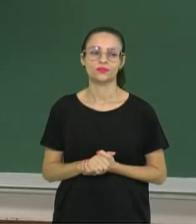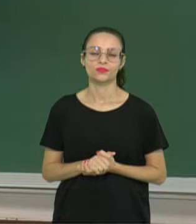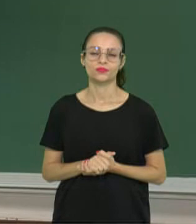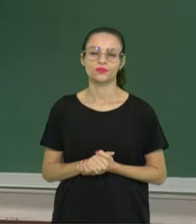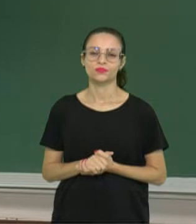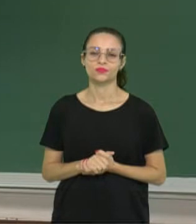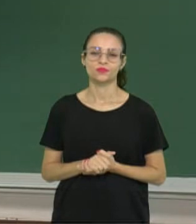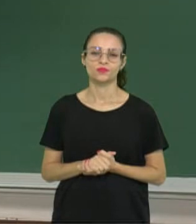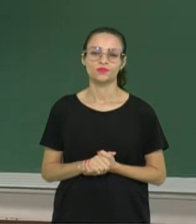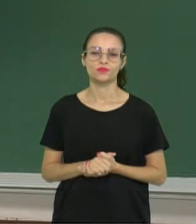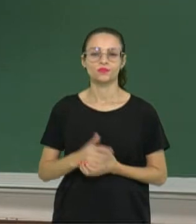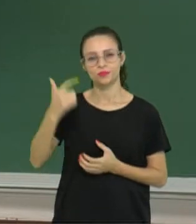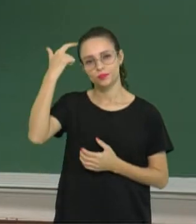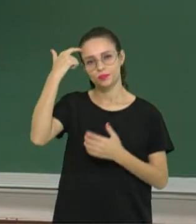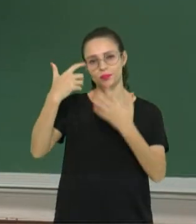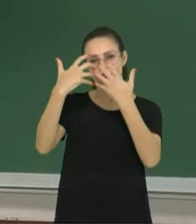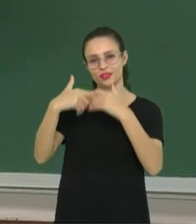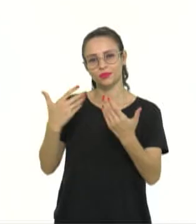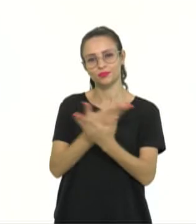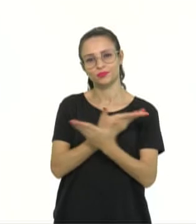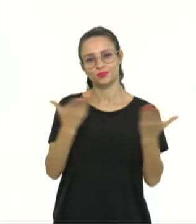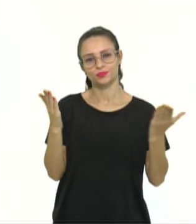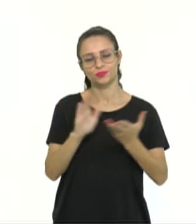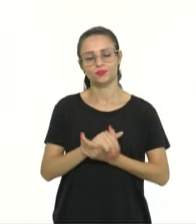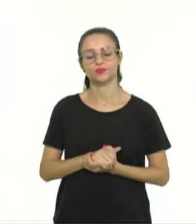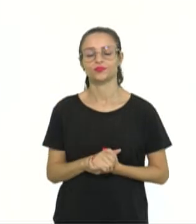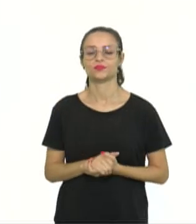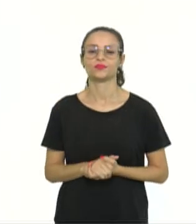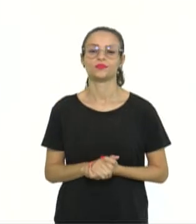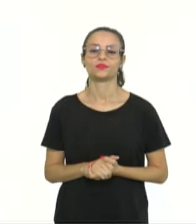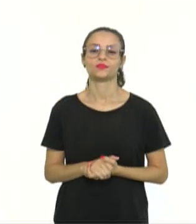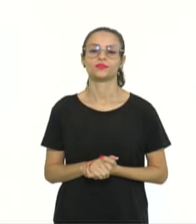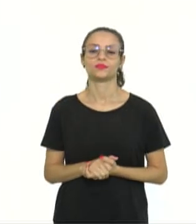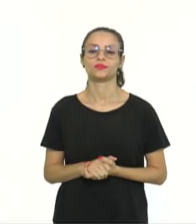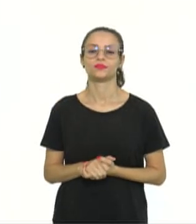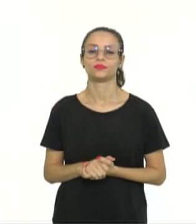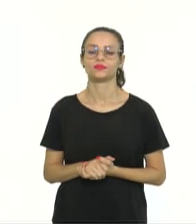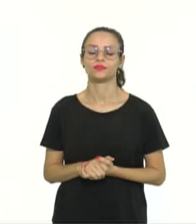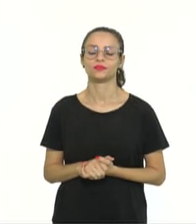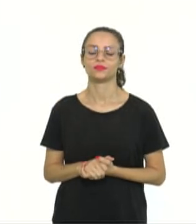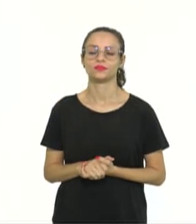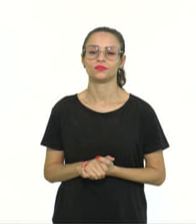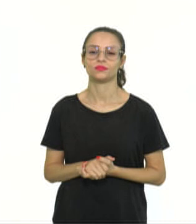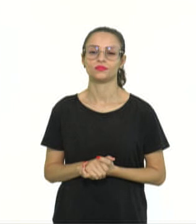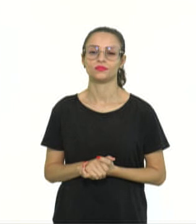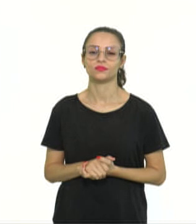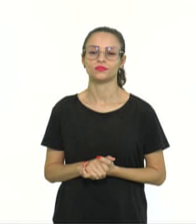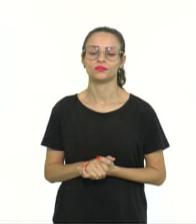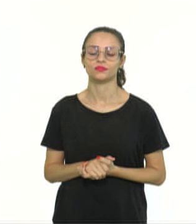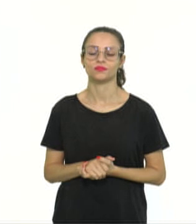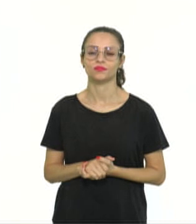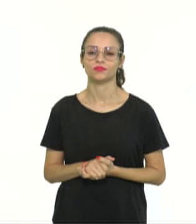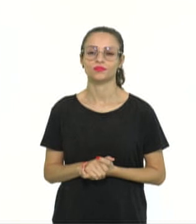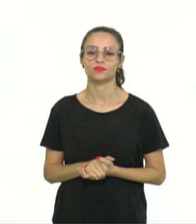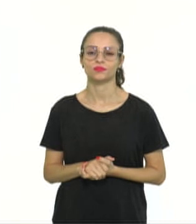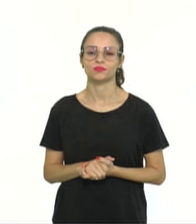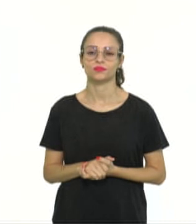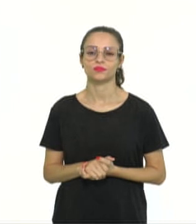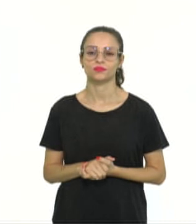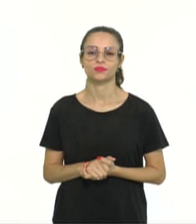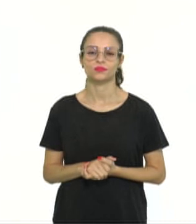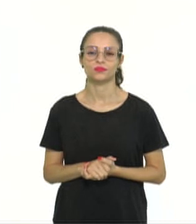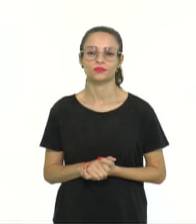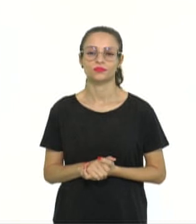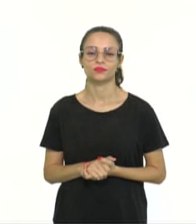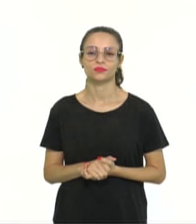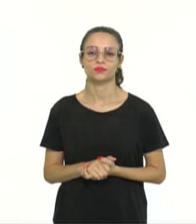Food for thought, pensamento para vocês. Education is the passport to the future, for tomorrow belongs to those